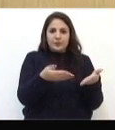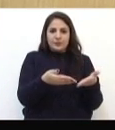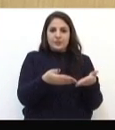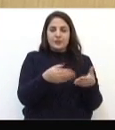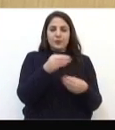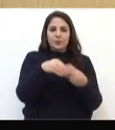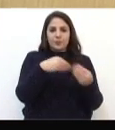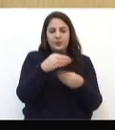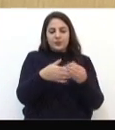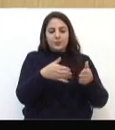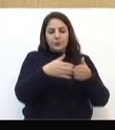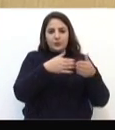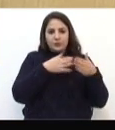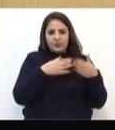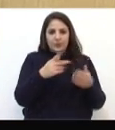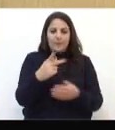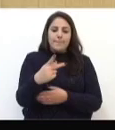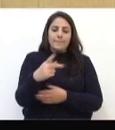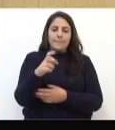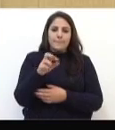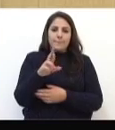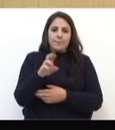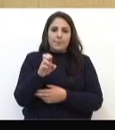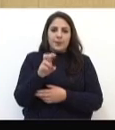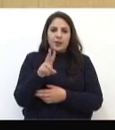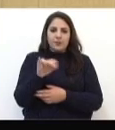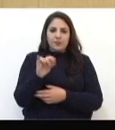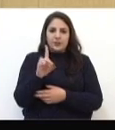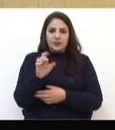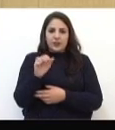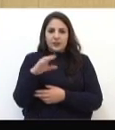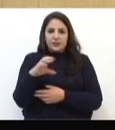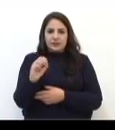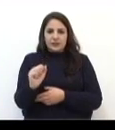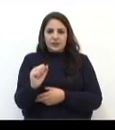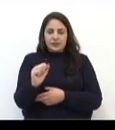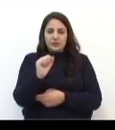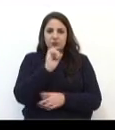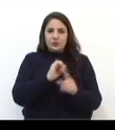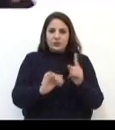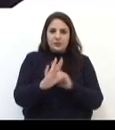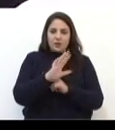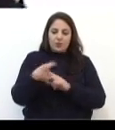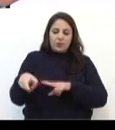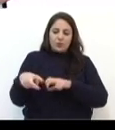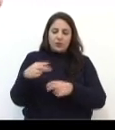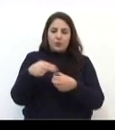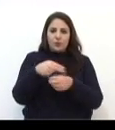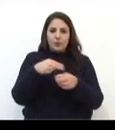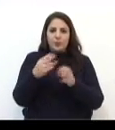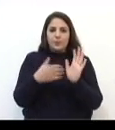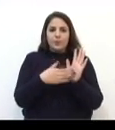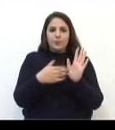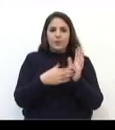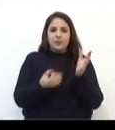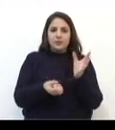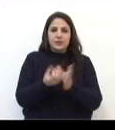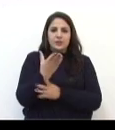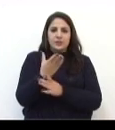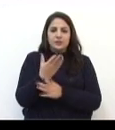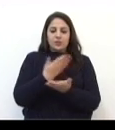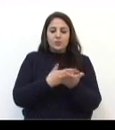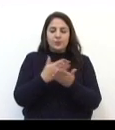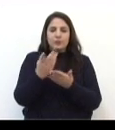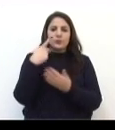Parlamentar Mista em Defesa da Previdência Social, Rural e Urbana. A proposta de criação do grupo